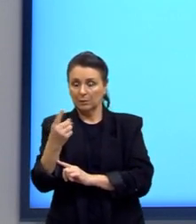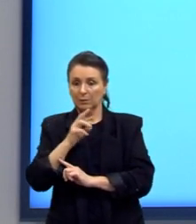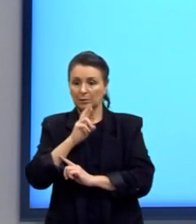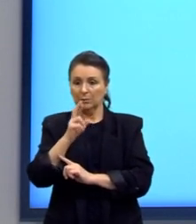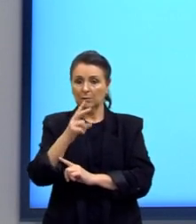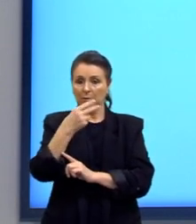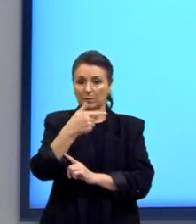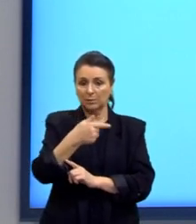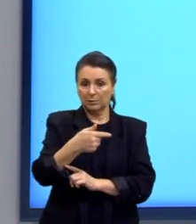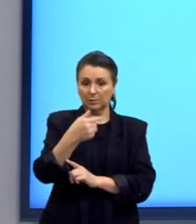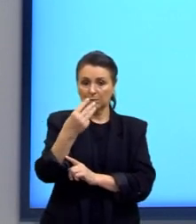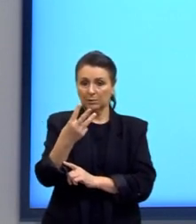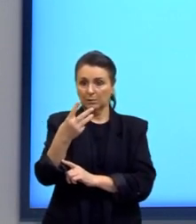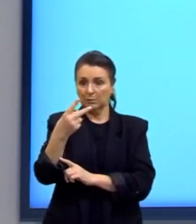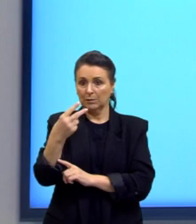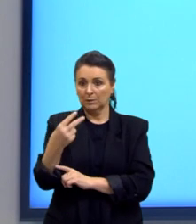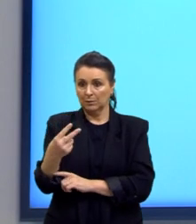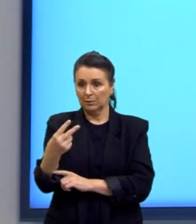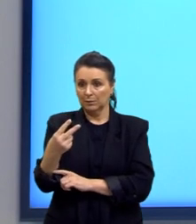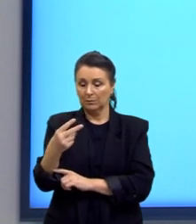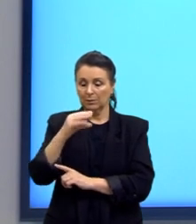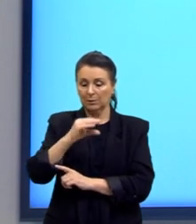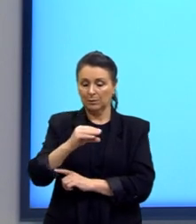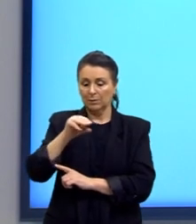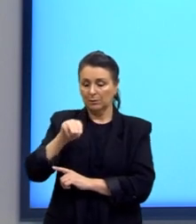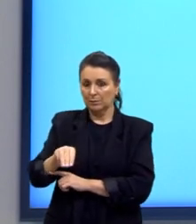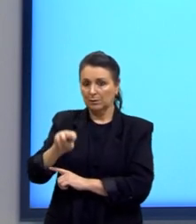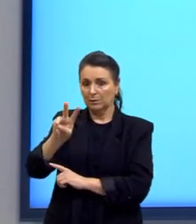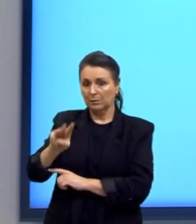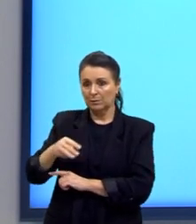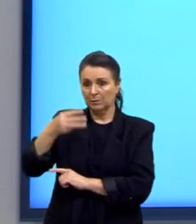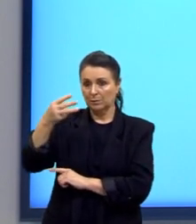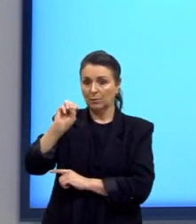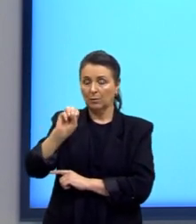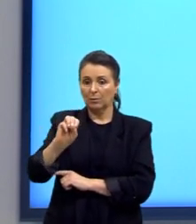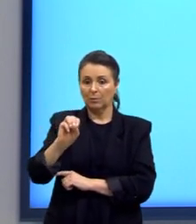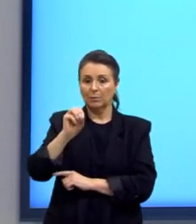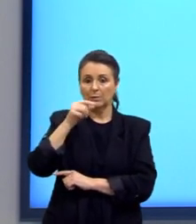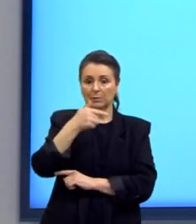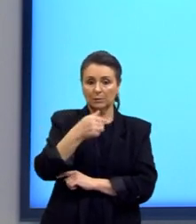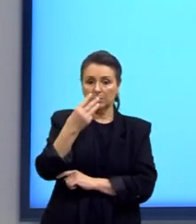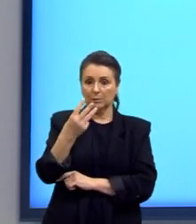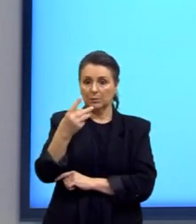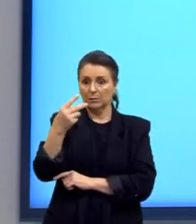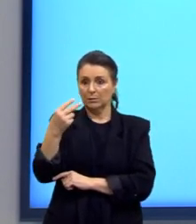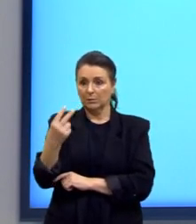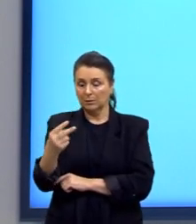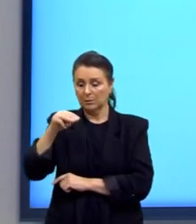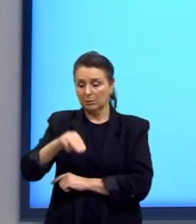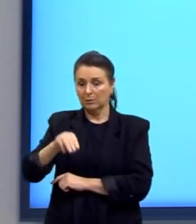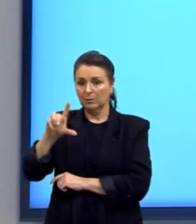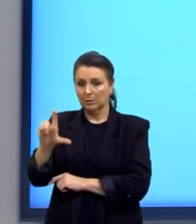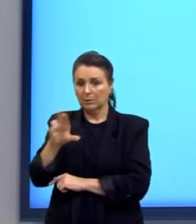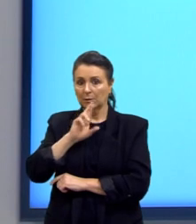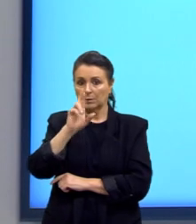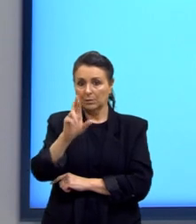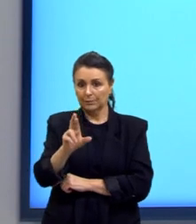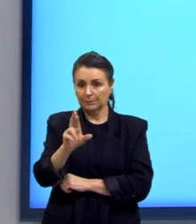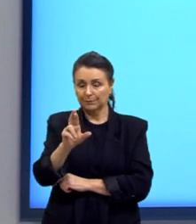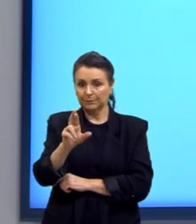resulta em 732 centímetros cúbicos em mililitros tá a resposta então